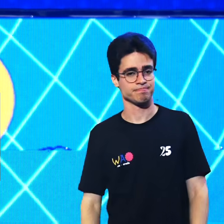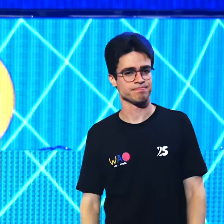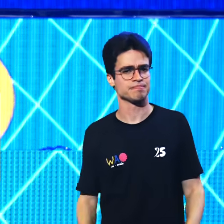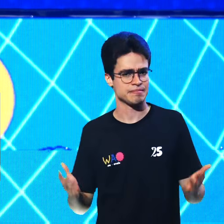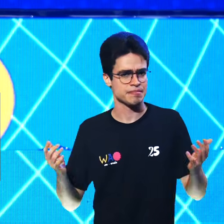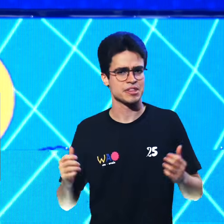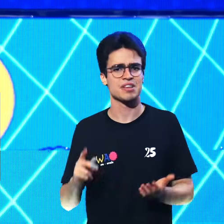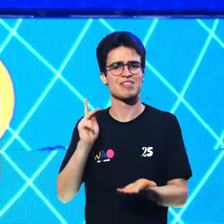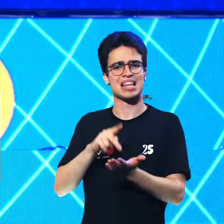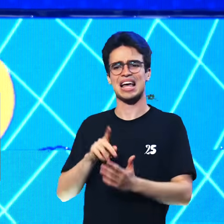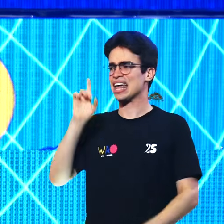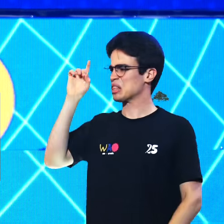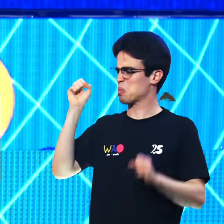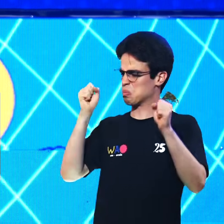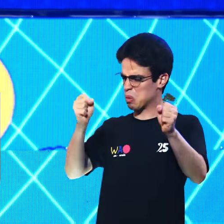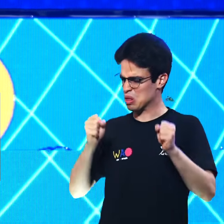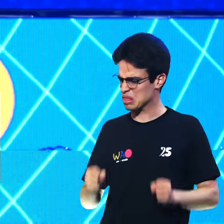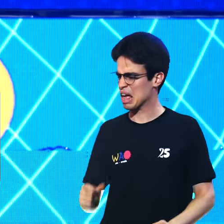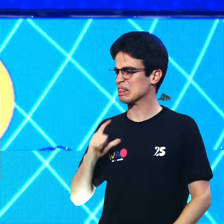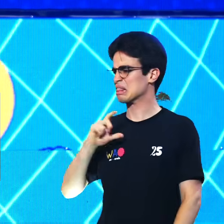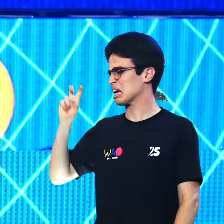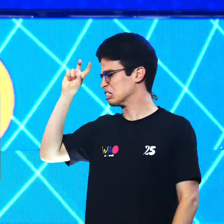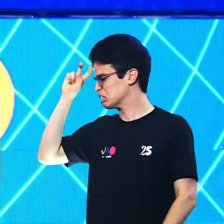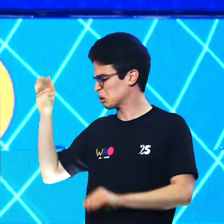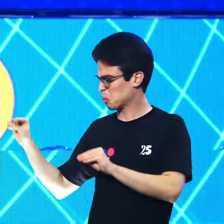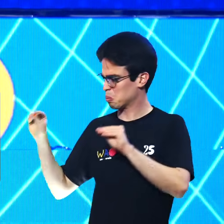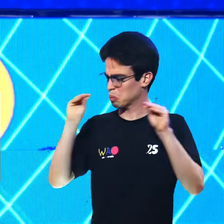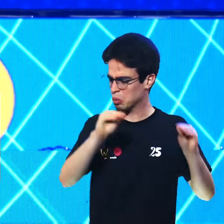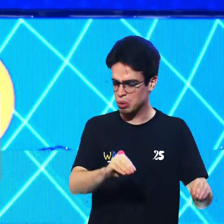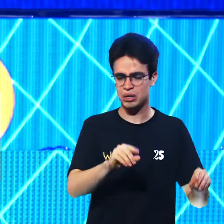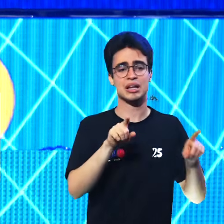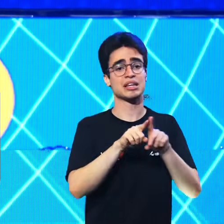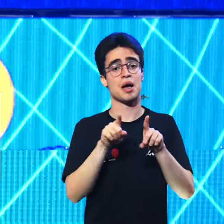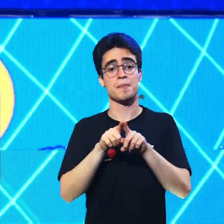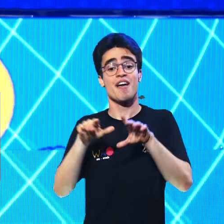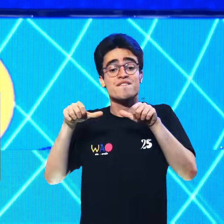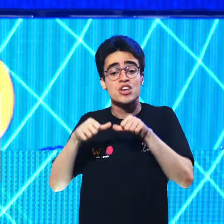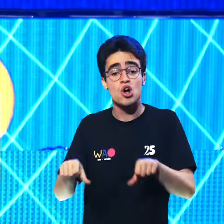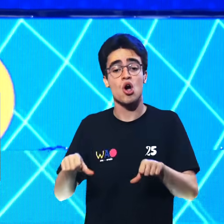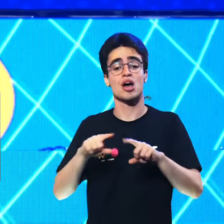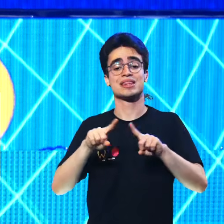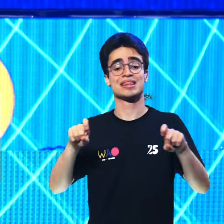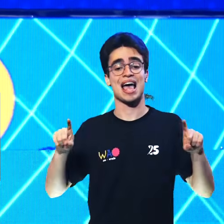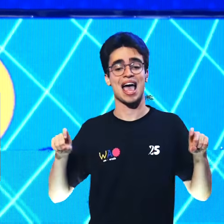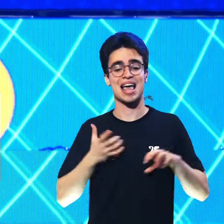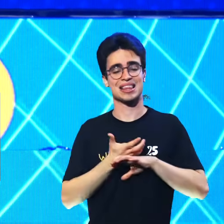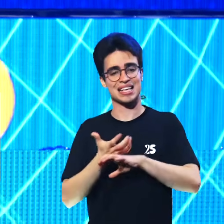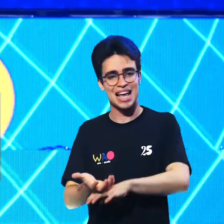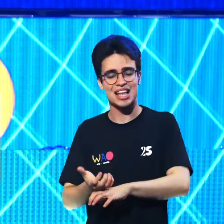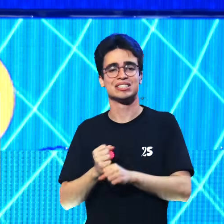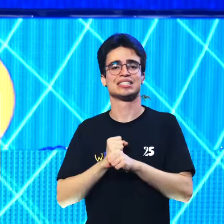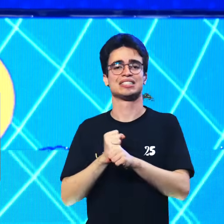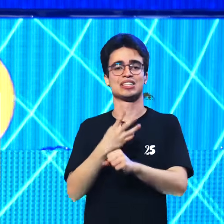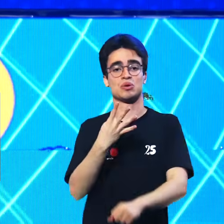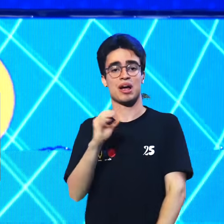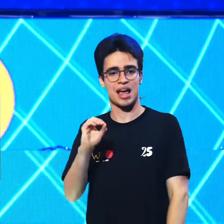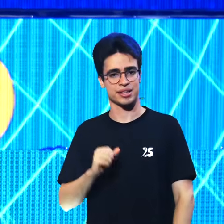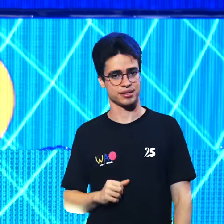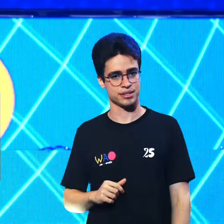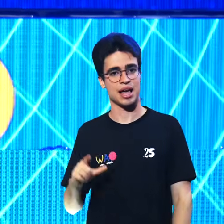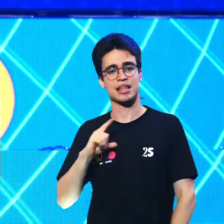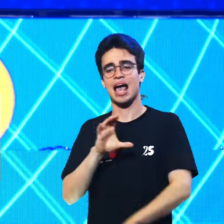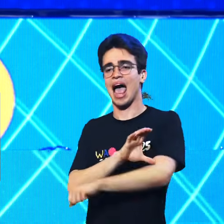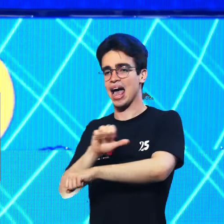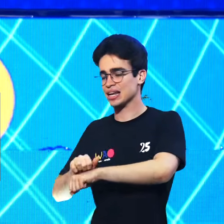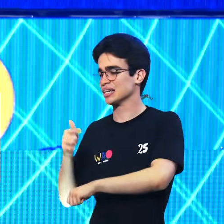Com grande poder os fez sair daquele país e os aturou no deserto durante cerca de 40 anos. Ele destruiu 7 nações em Canaã,